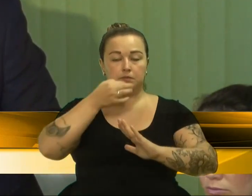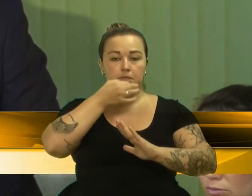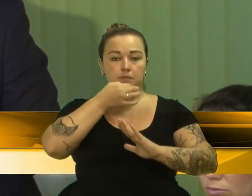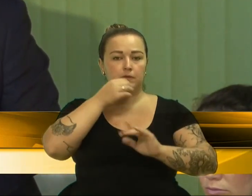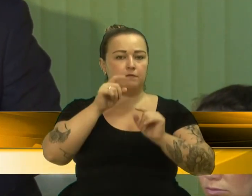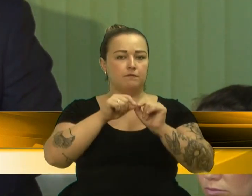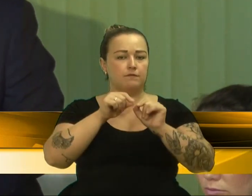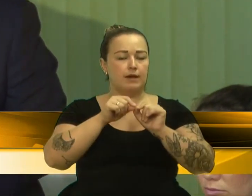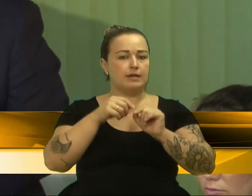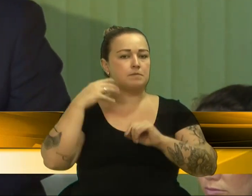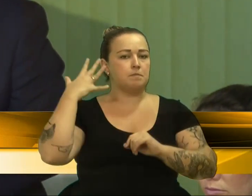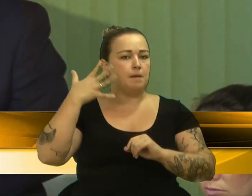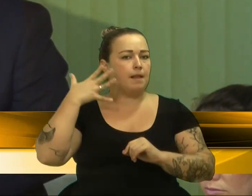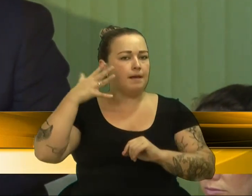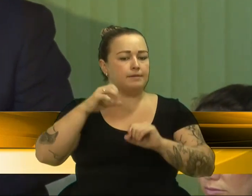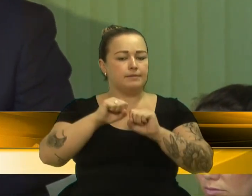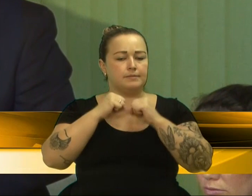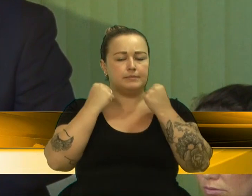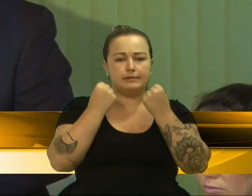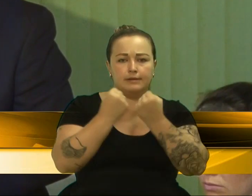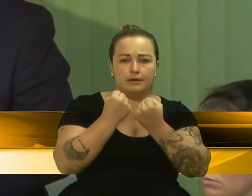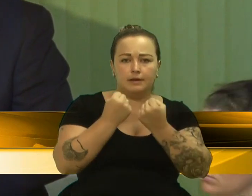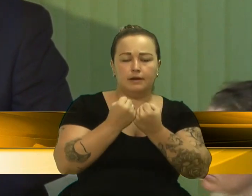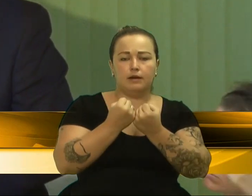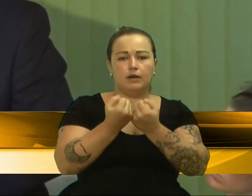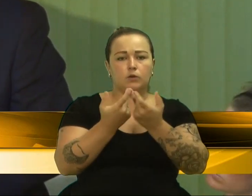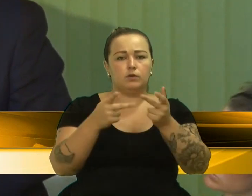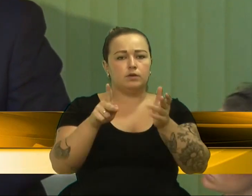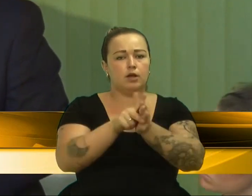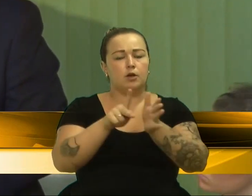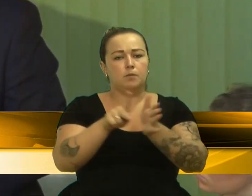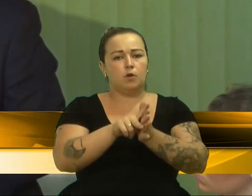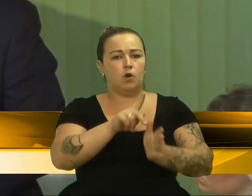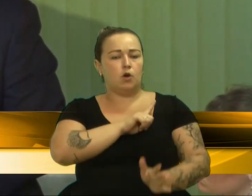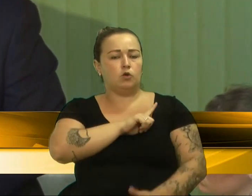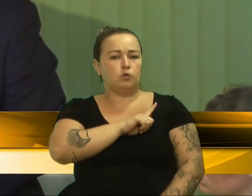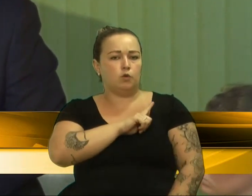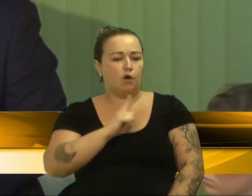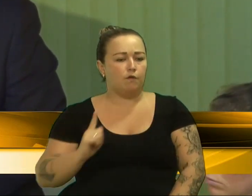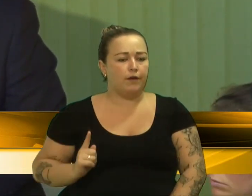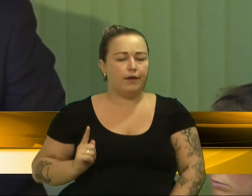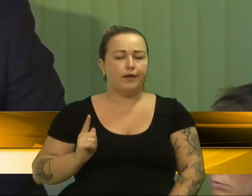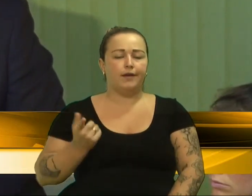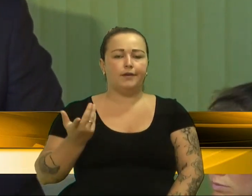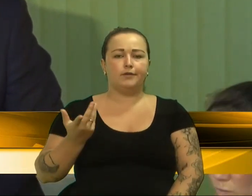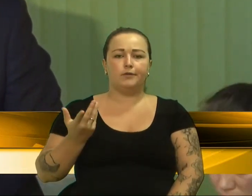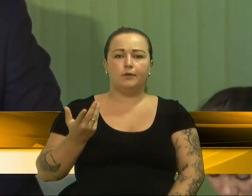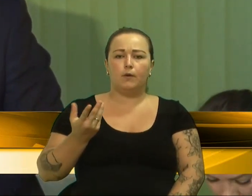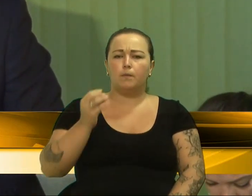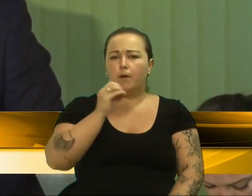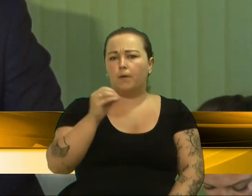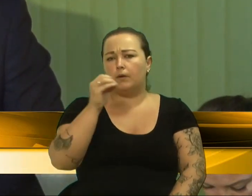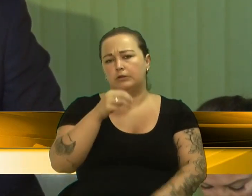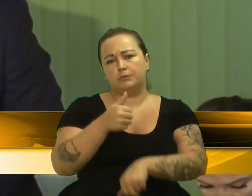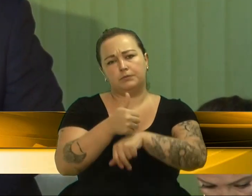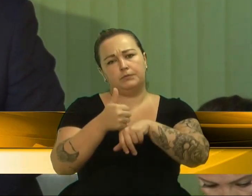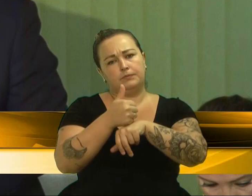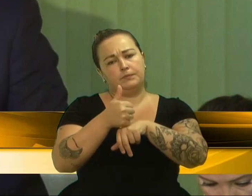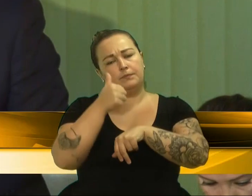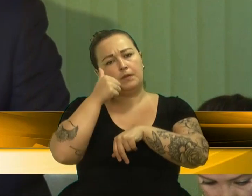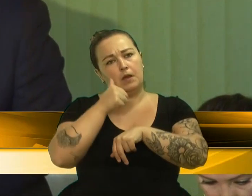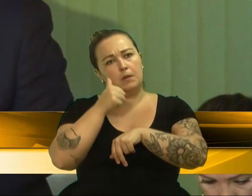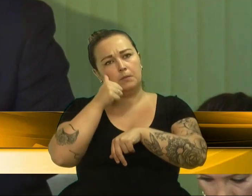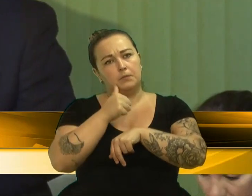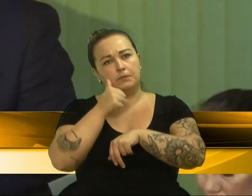enfim, nessa área de compliance, governança corporativa, anticorrupção. É uma excelente profissional que já se